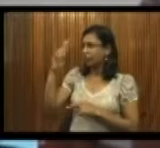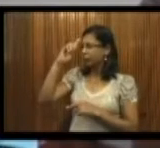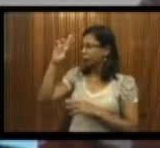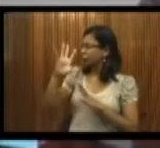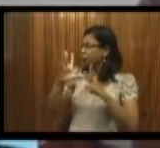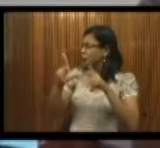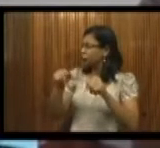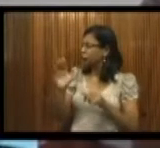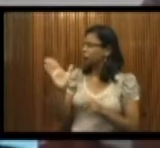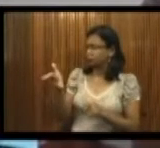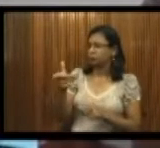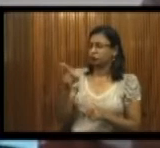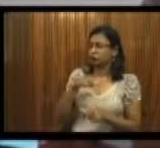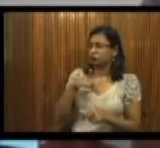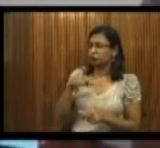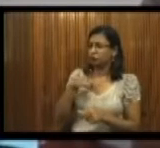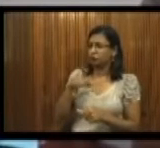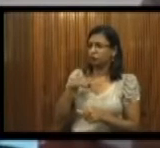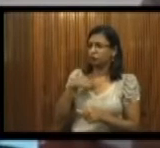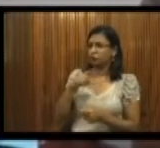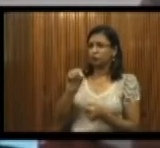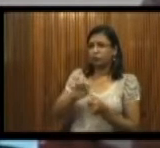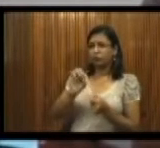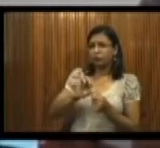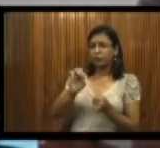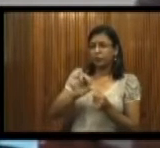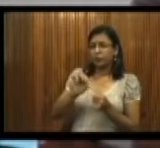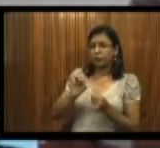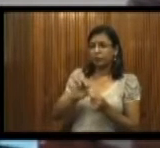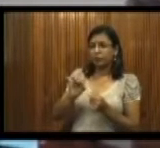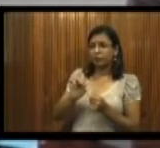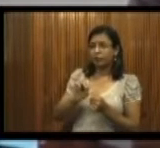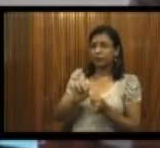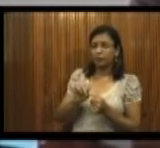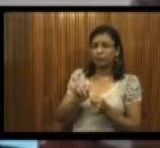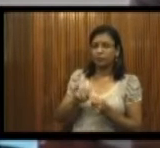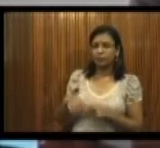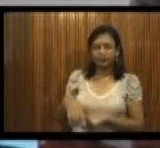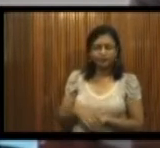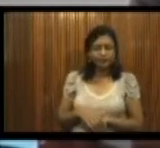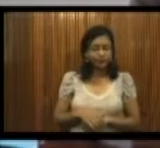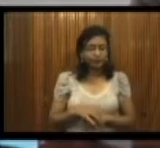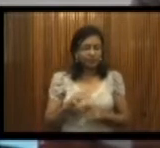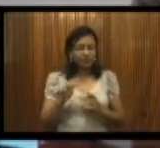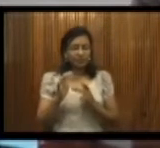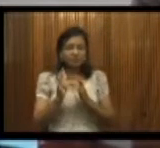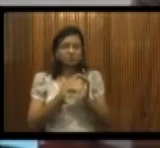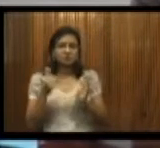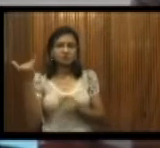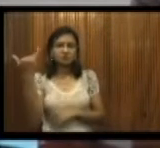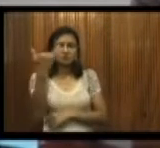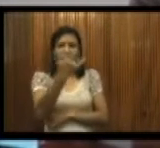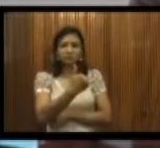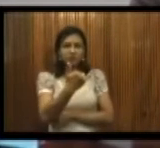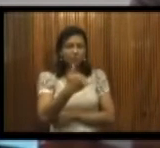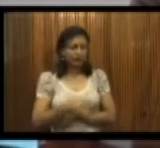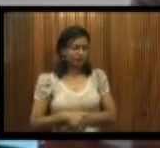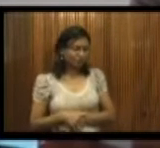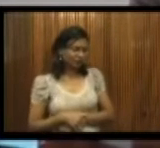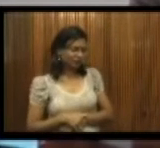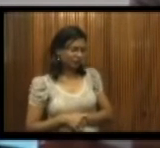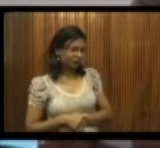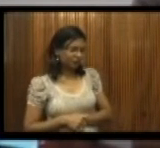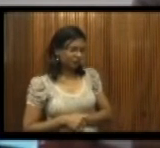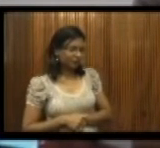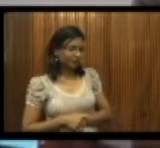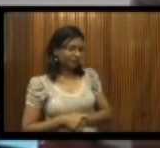um tesouro no céu. Então vem e segue-me. Ele, porém, contrariado com essas palavras, retirou-se triste,